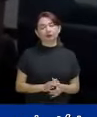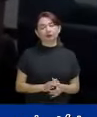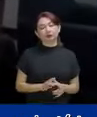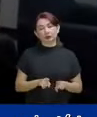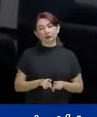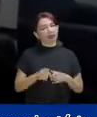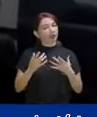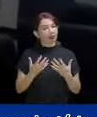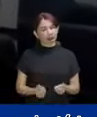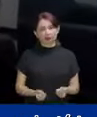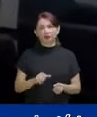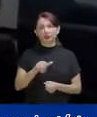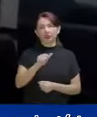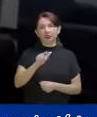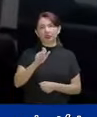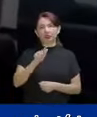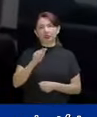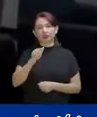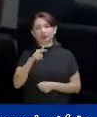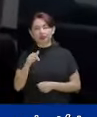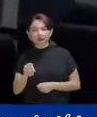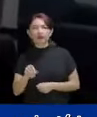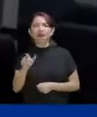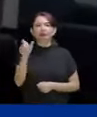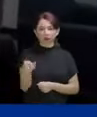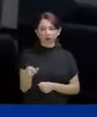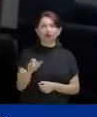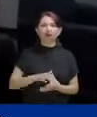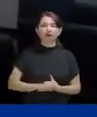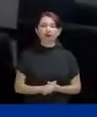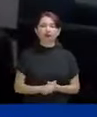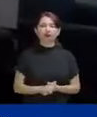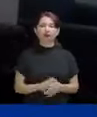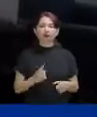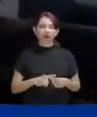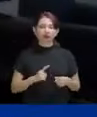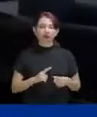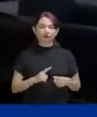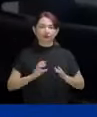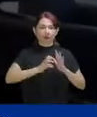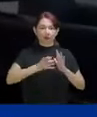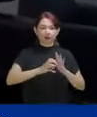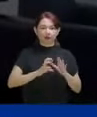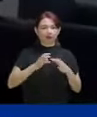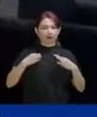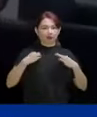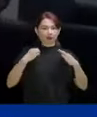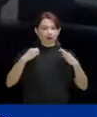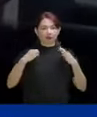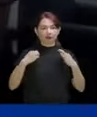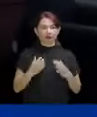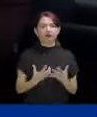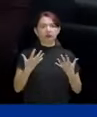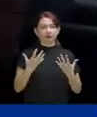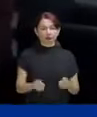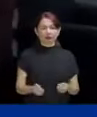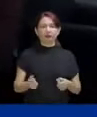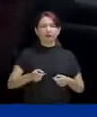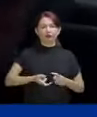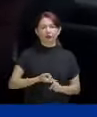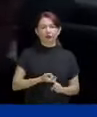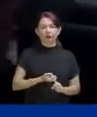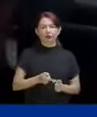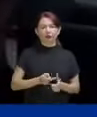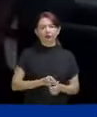pelo não acordo da parte recorrida sob o argumento em síntese de que o partido político, de forma voluntária, assumiu a dívida. É